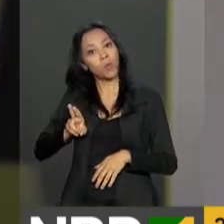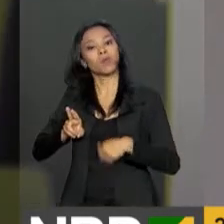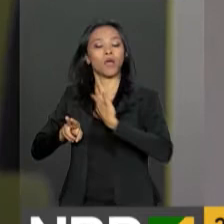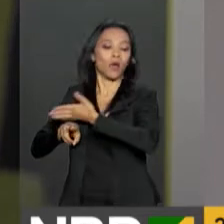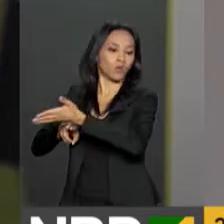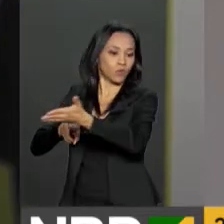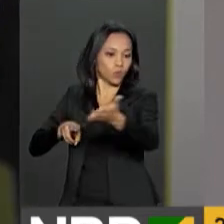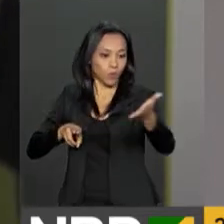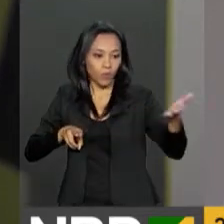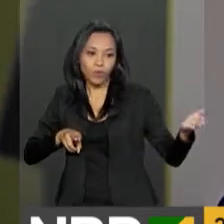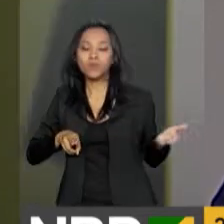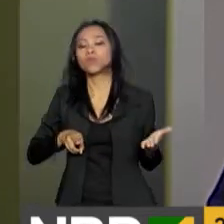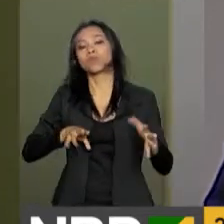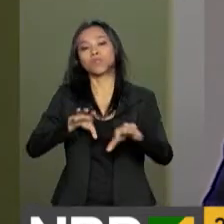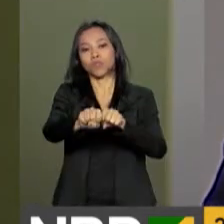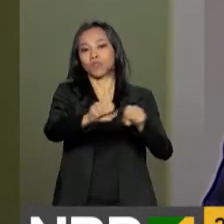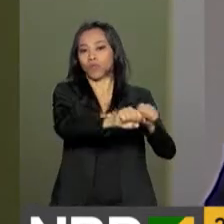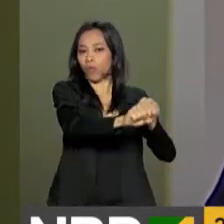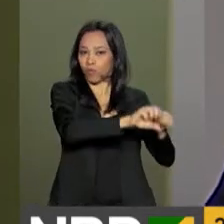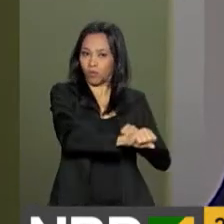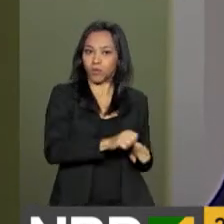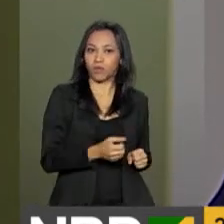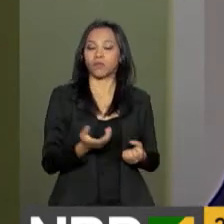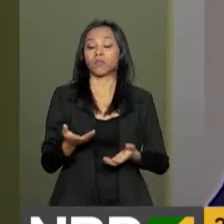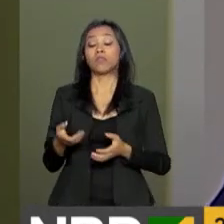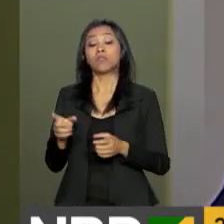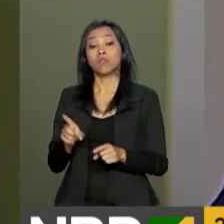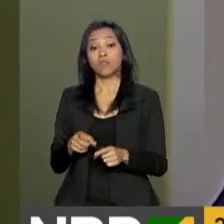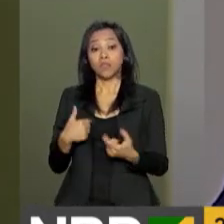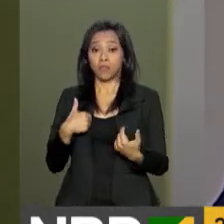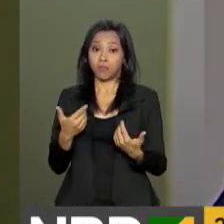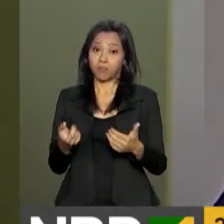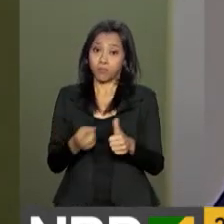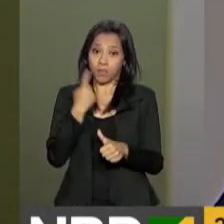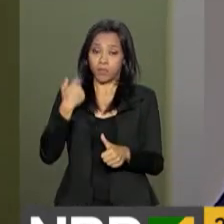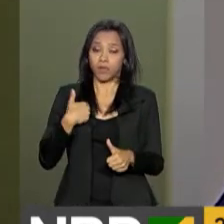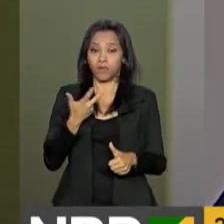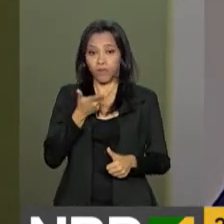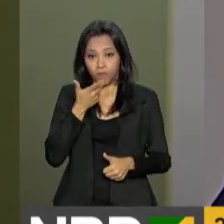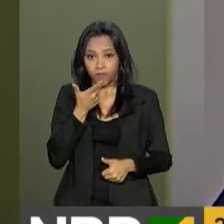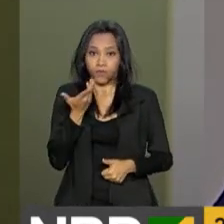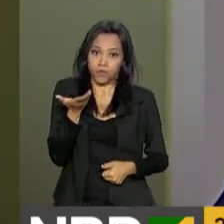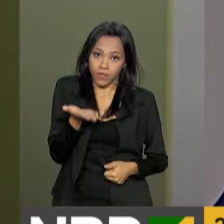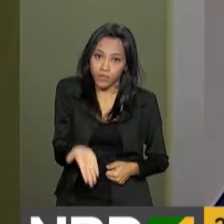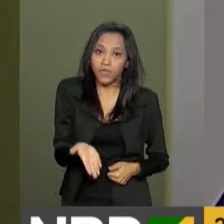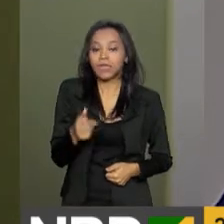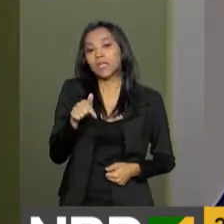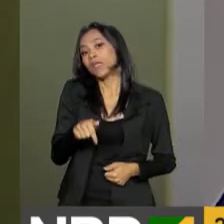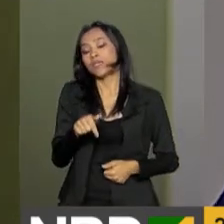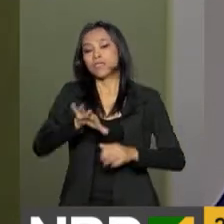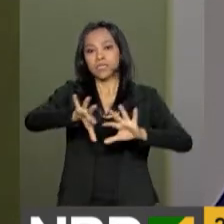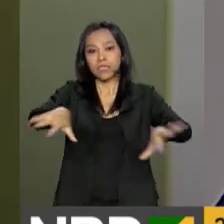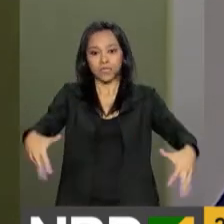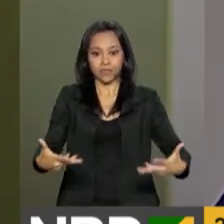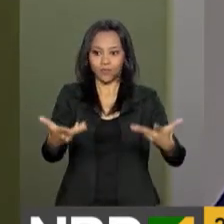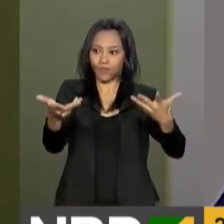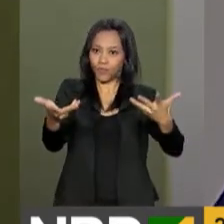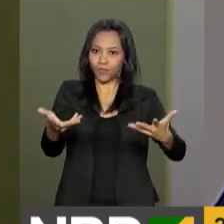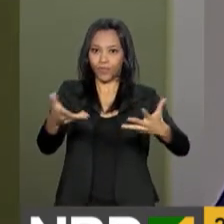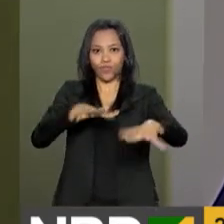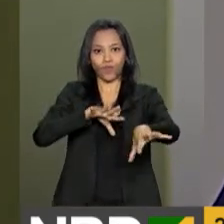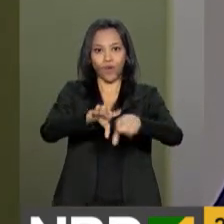serranos todos os formandos e devo dizer inicialmente que nestas cerimônias de formatura